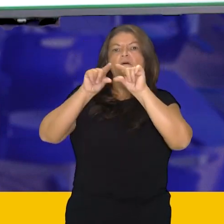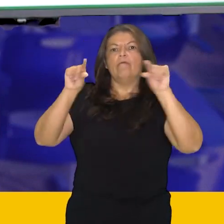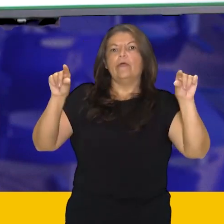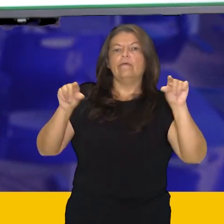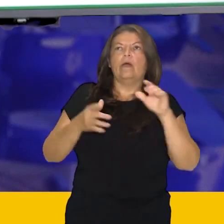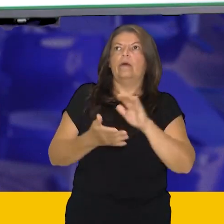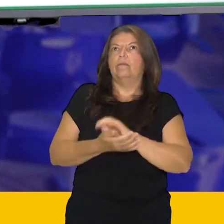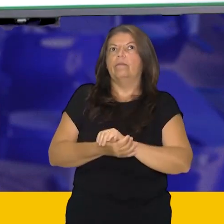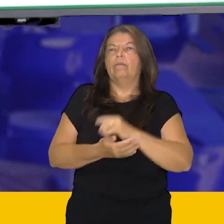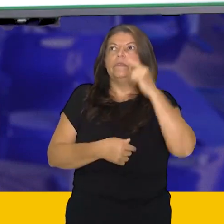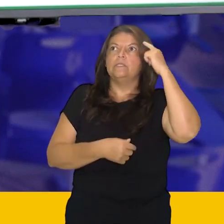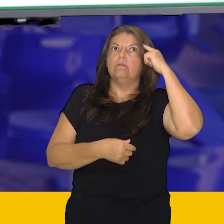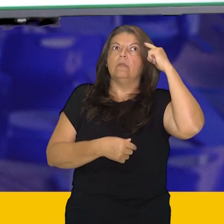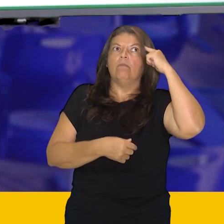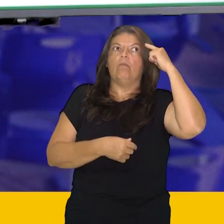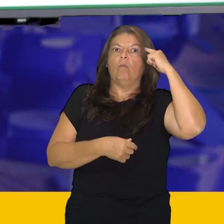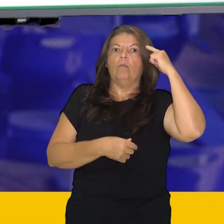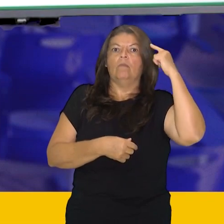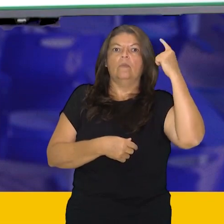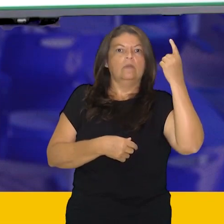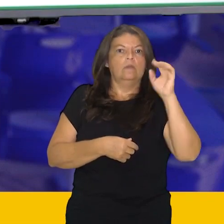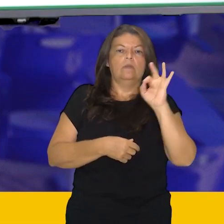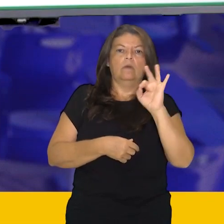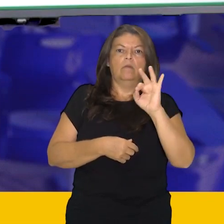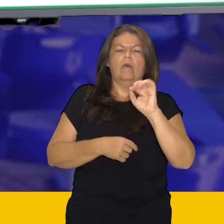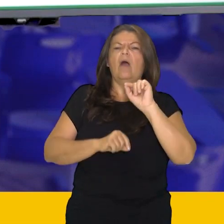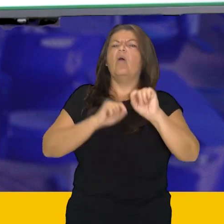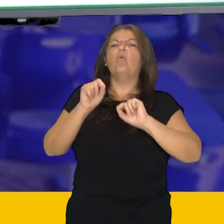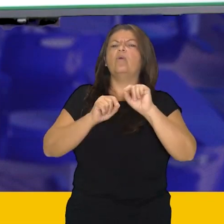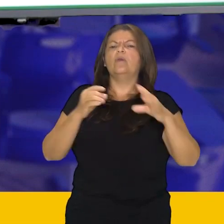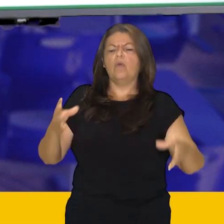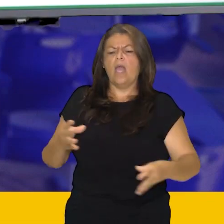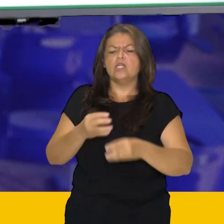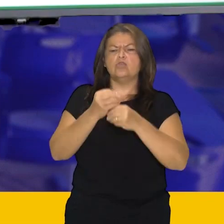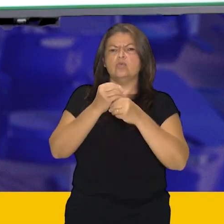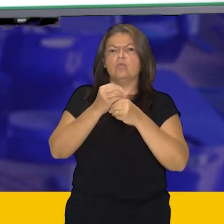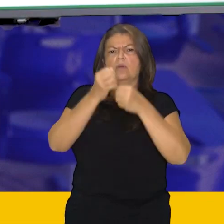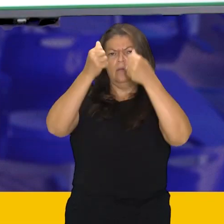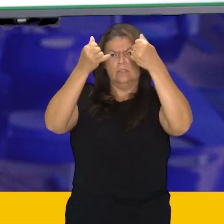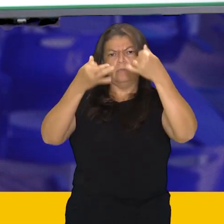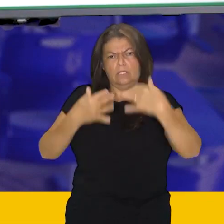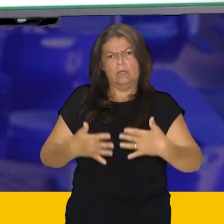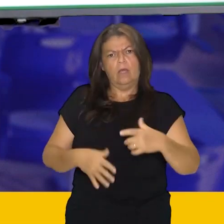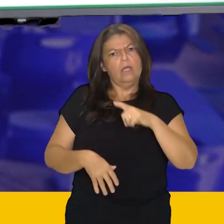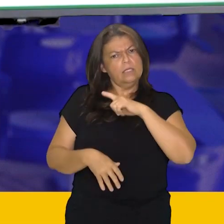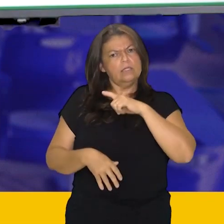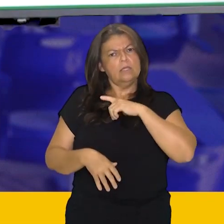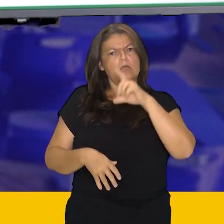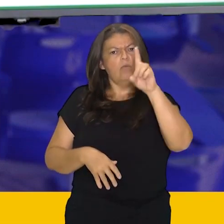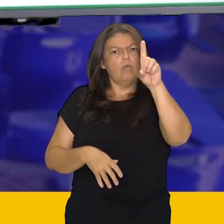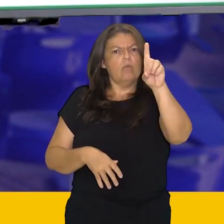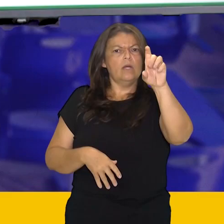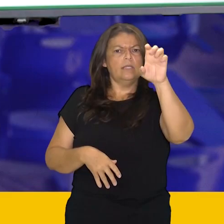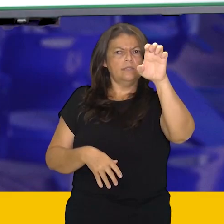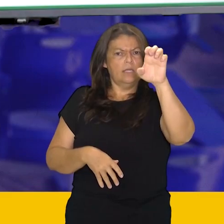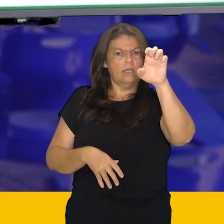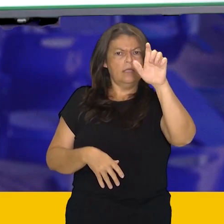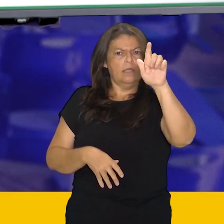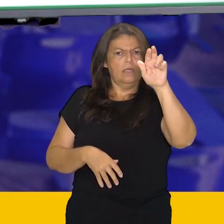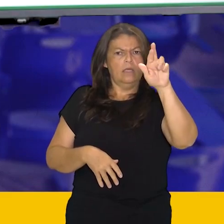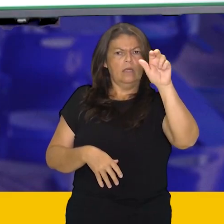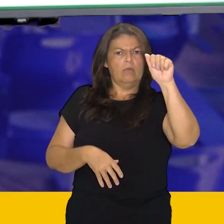tempo todo pensando sobre isso. Então, o que é que eu quero dizer? Que existe uma adequação. Tanto